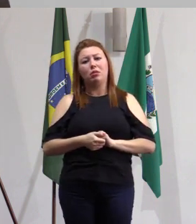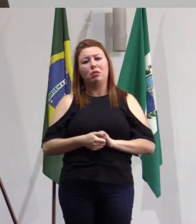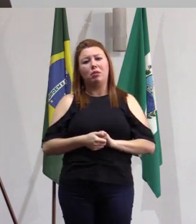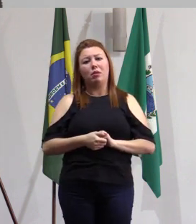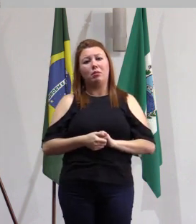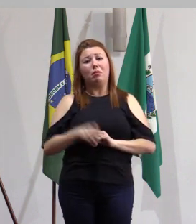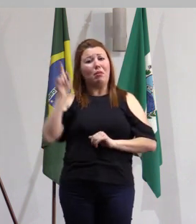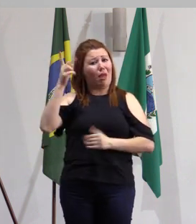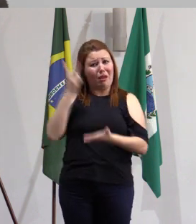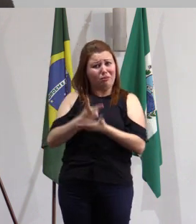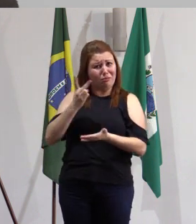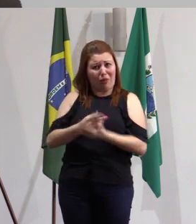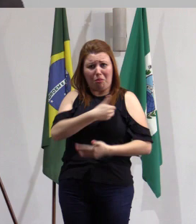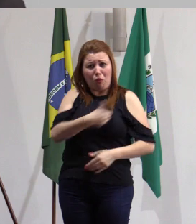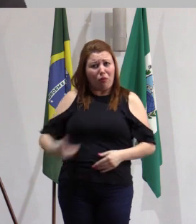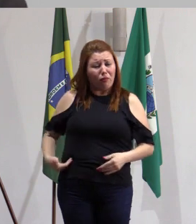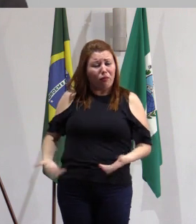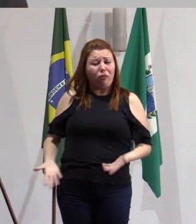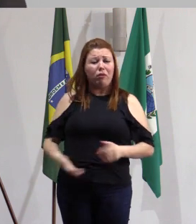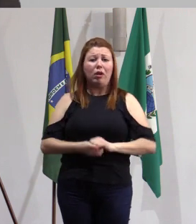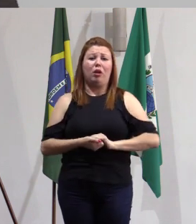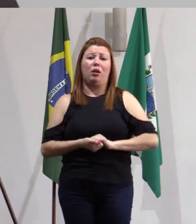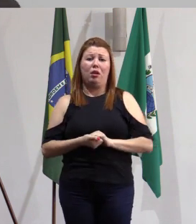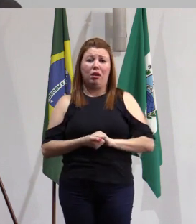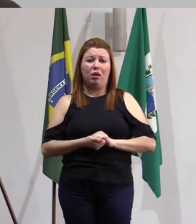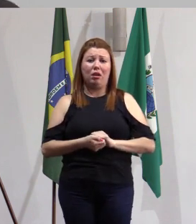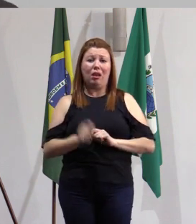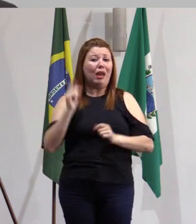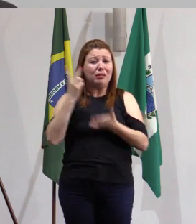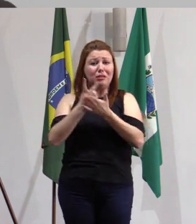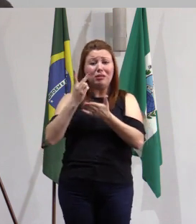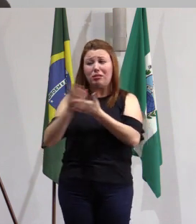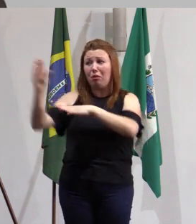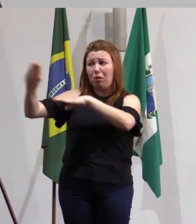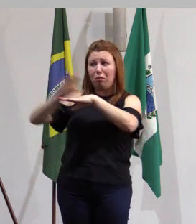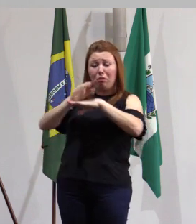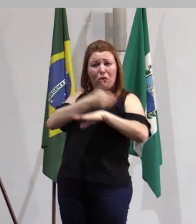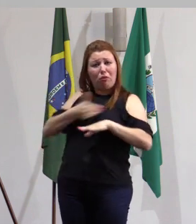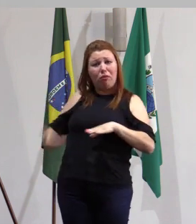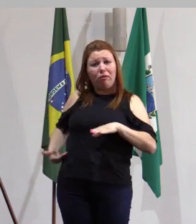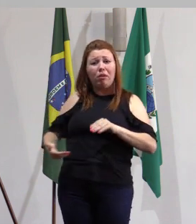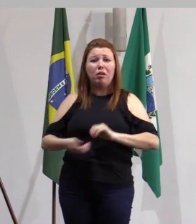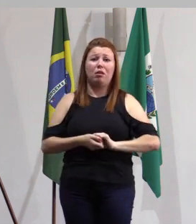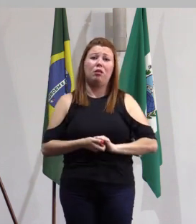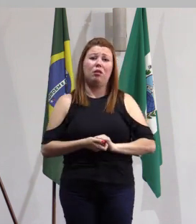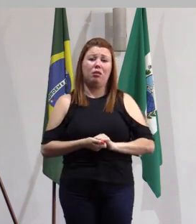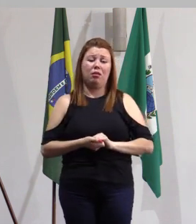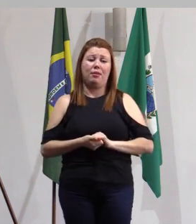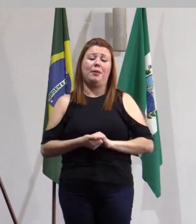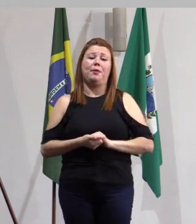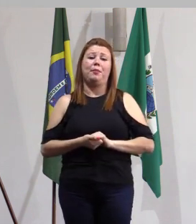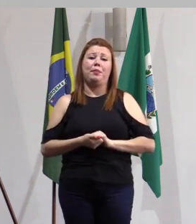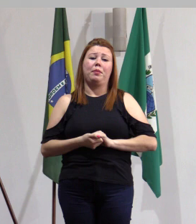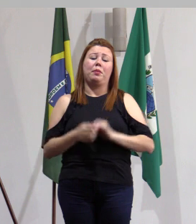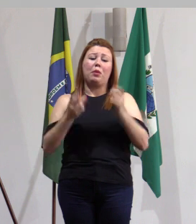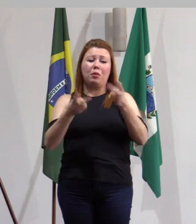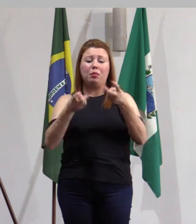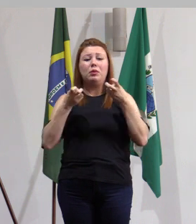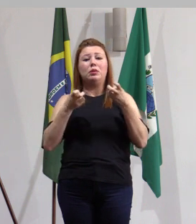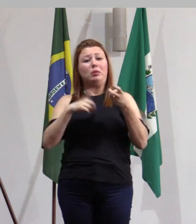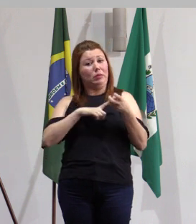É sempre o poder público, o financiamento público. Vejam que tem